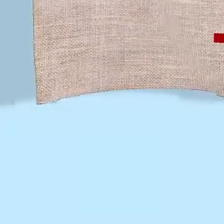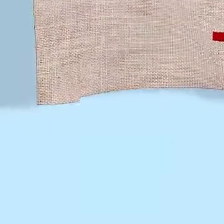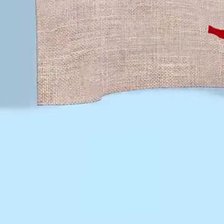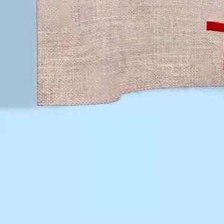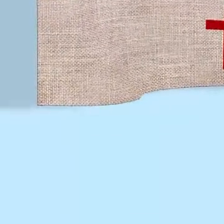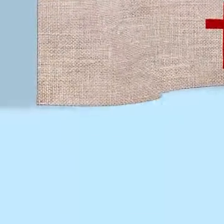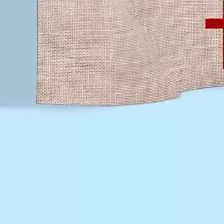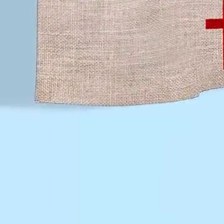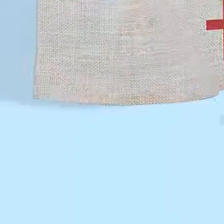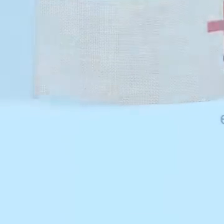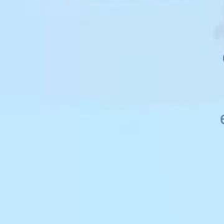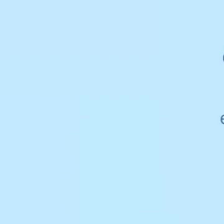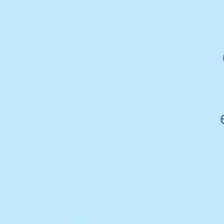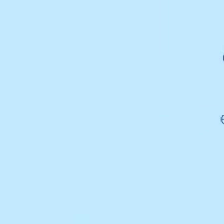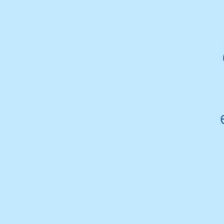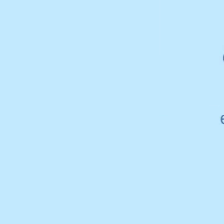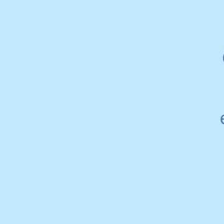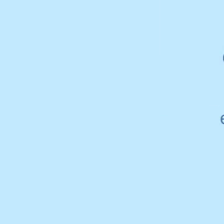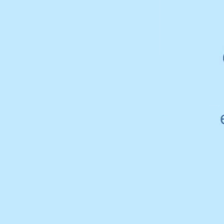Tchau!